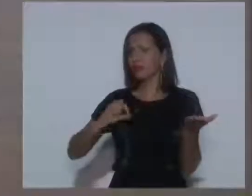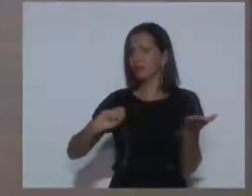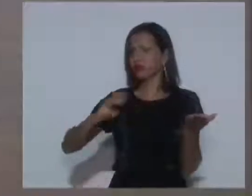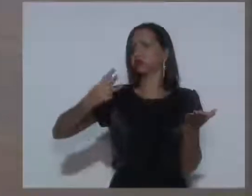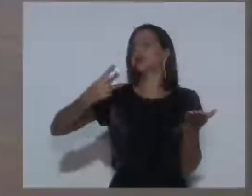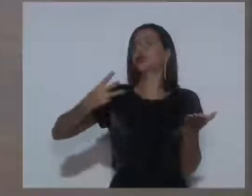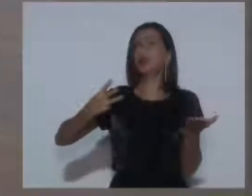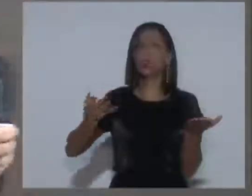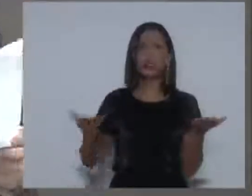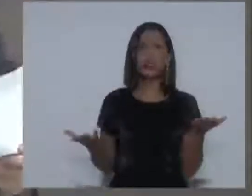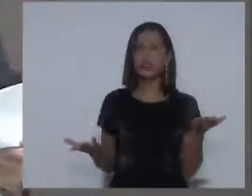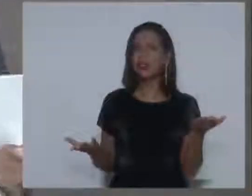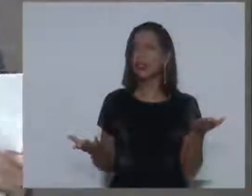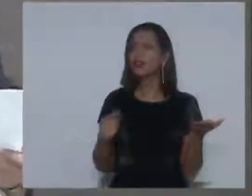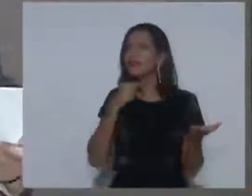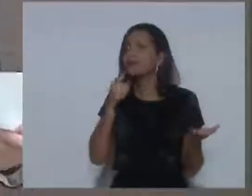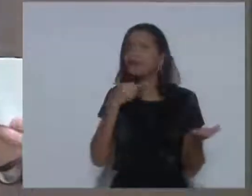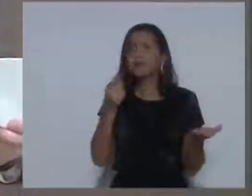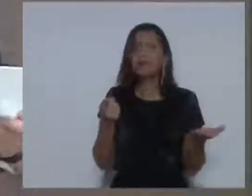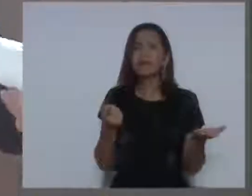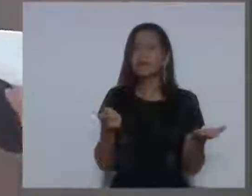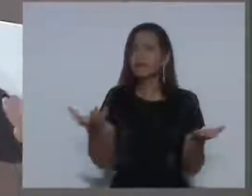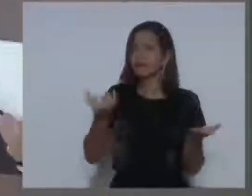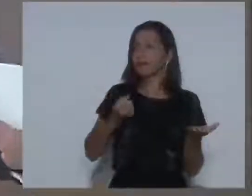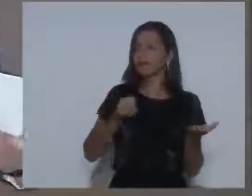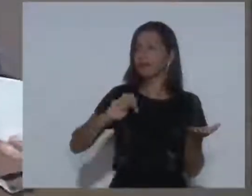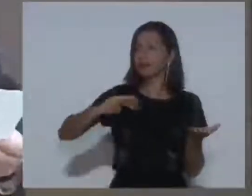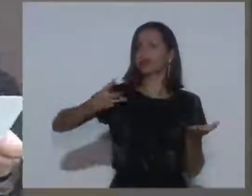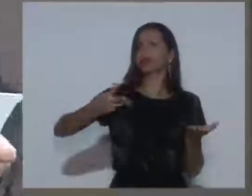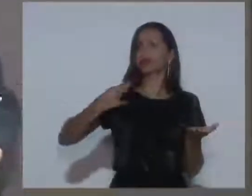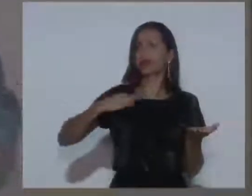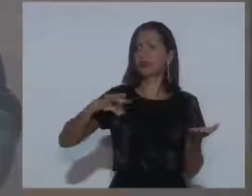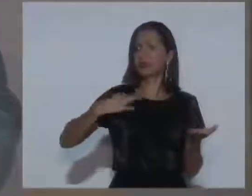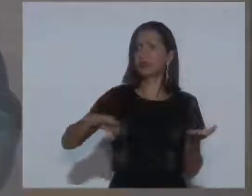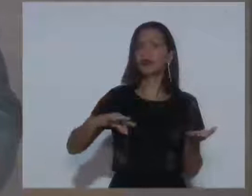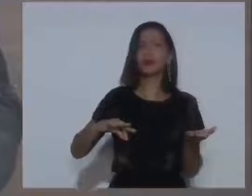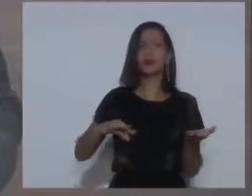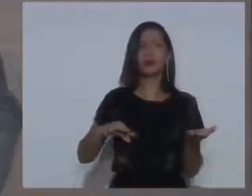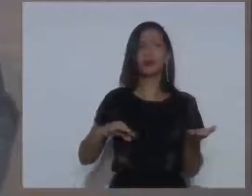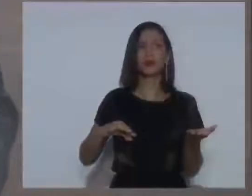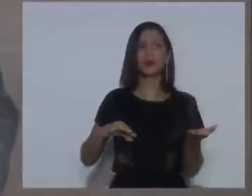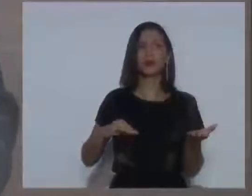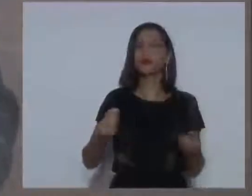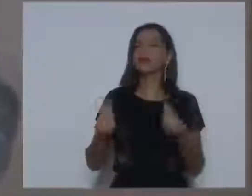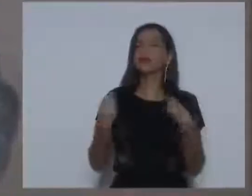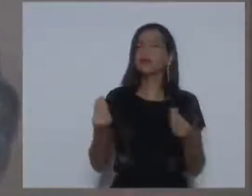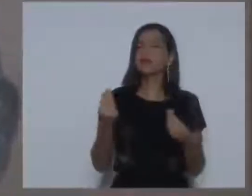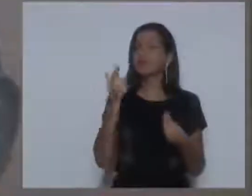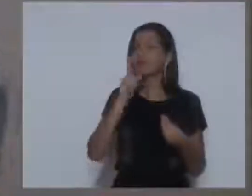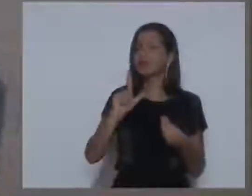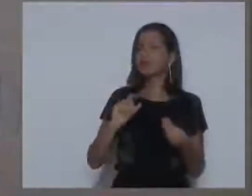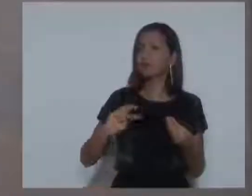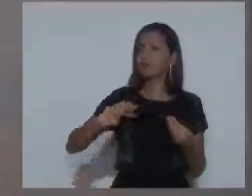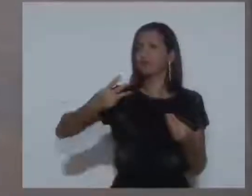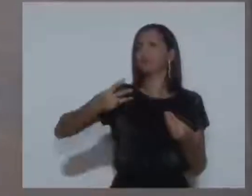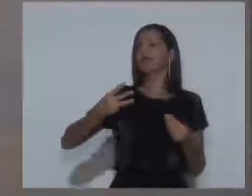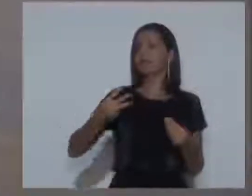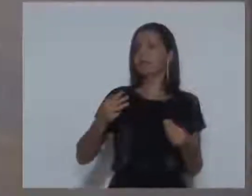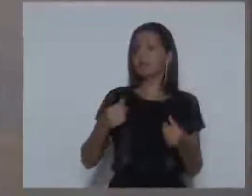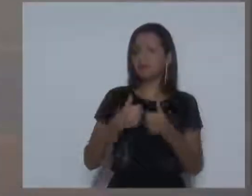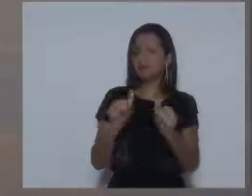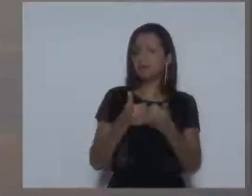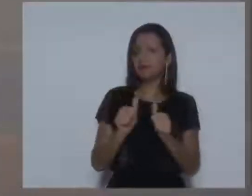a inflação, ninguém nesse país recebe aumento no salário com o triplo da inflação. Então, como é que você aumenta um ônibus com o triplo da